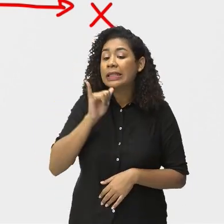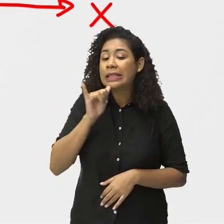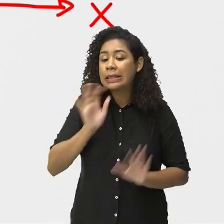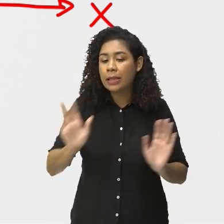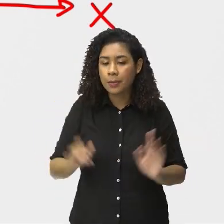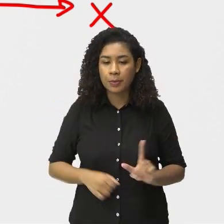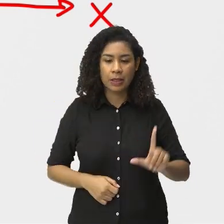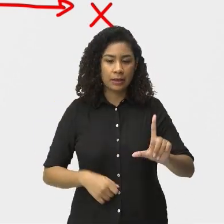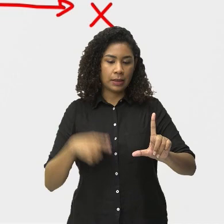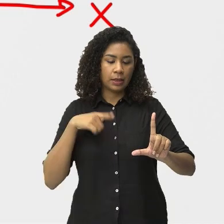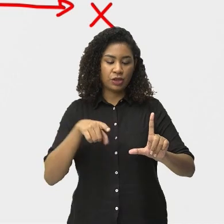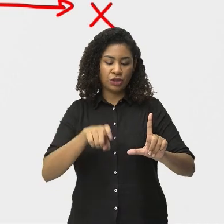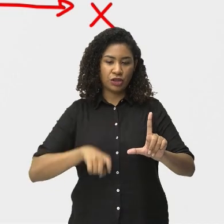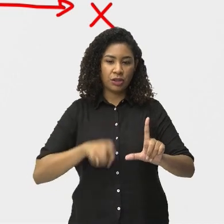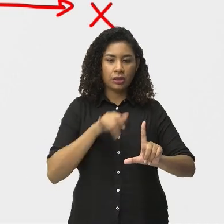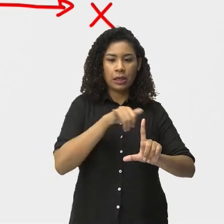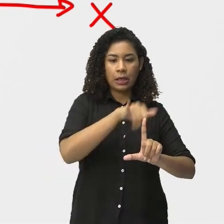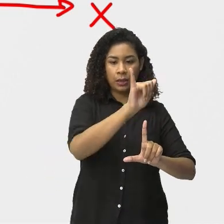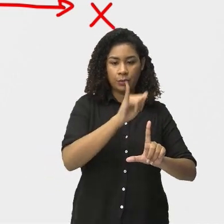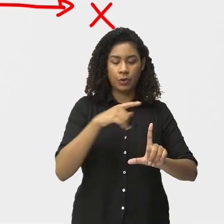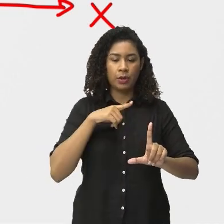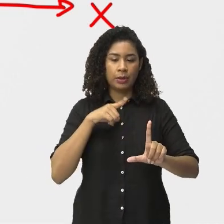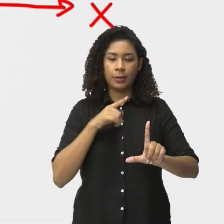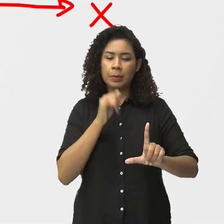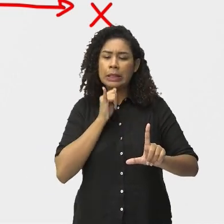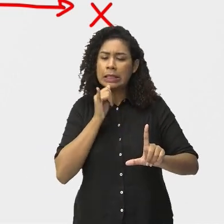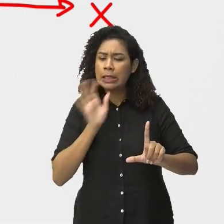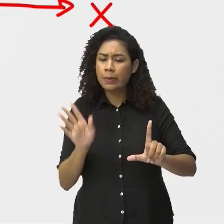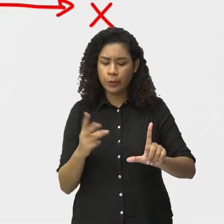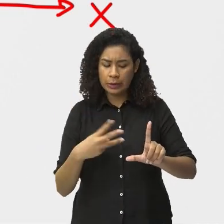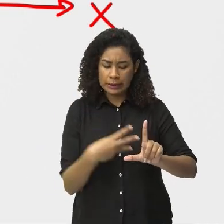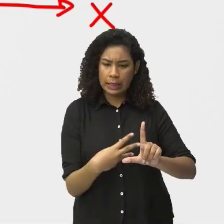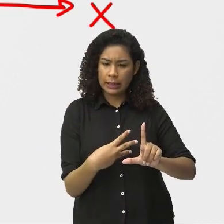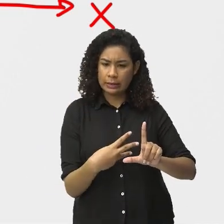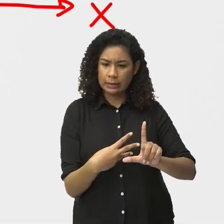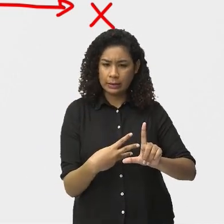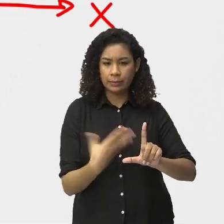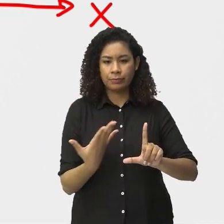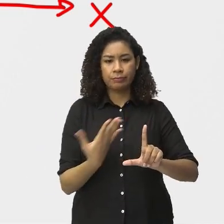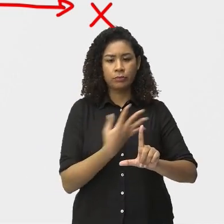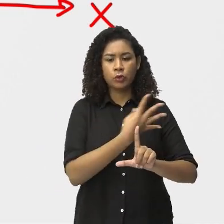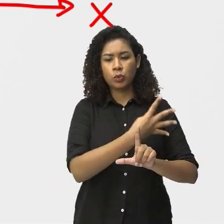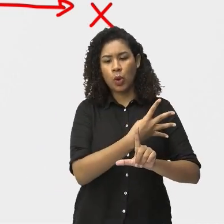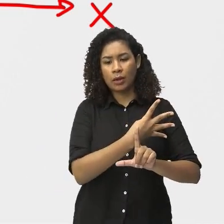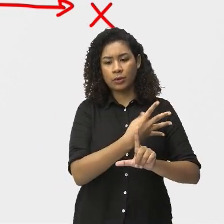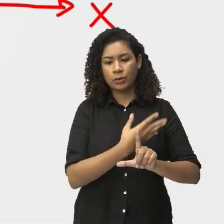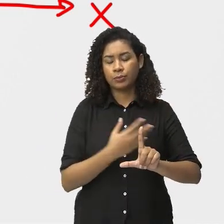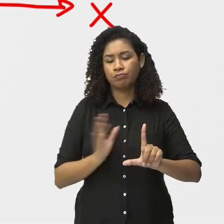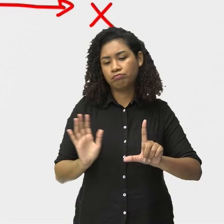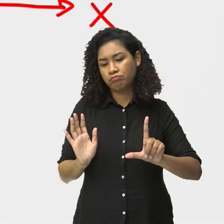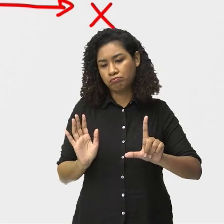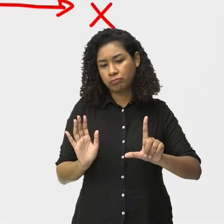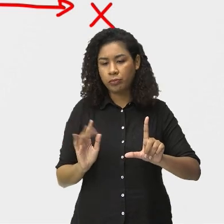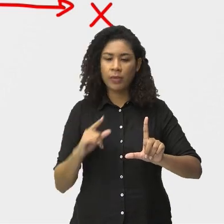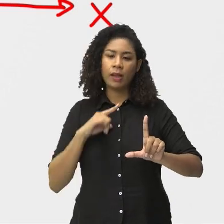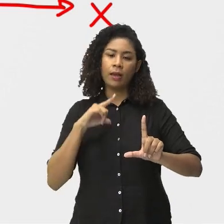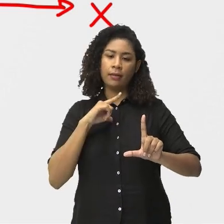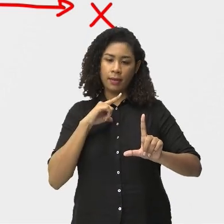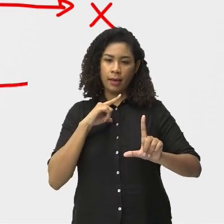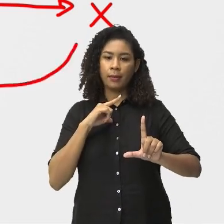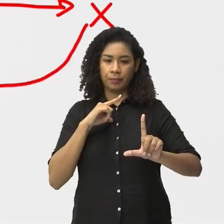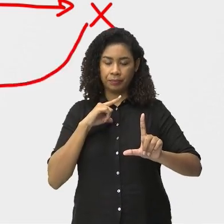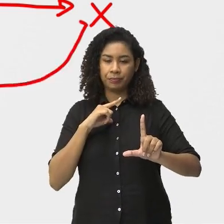tem outro valor aqui para y, né? Vou colocar 4 aqui. Eu tenho as coordenadas x,